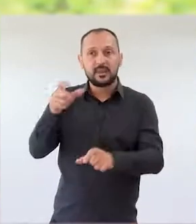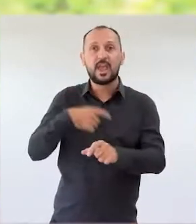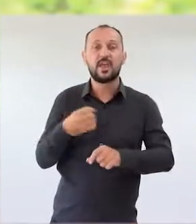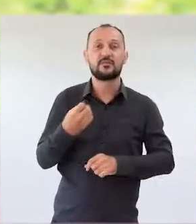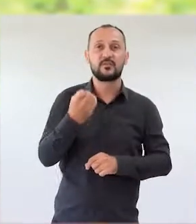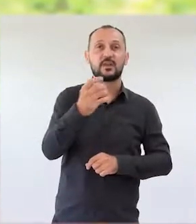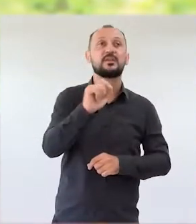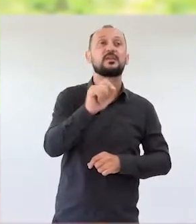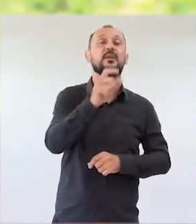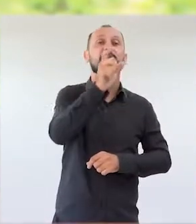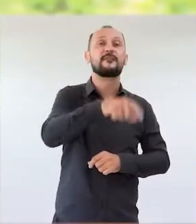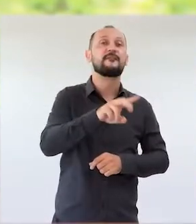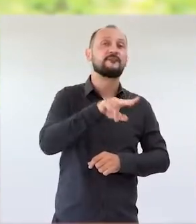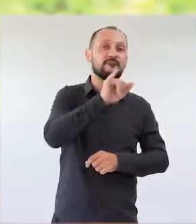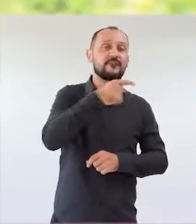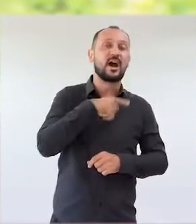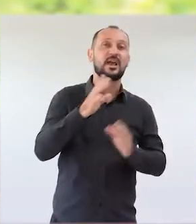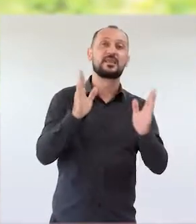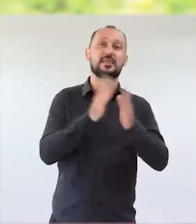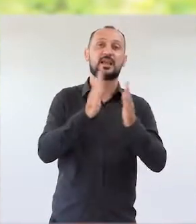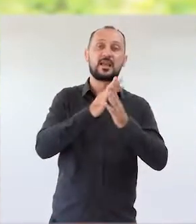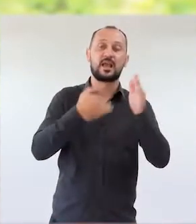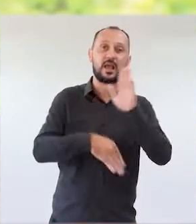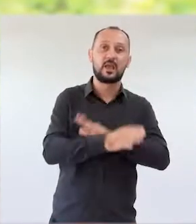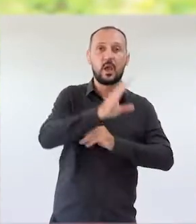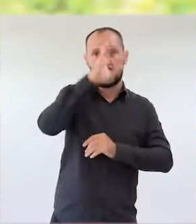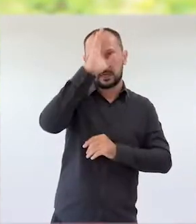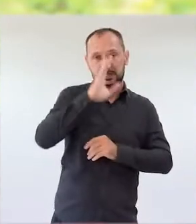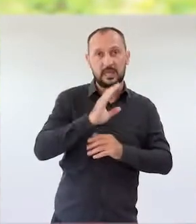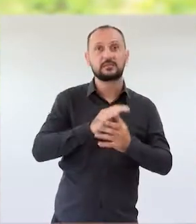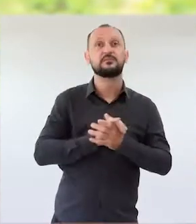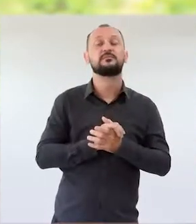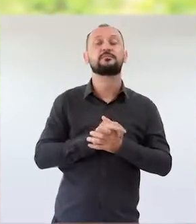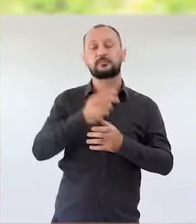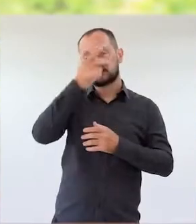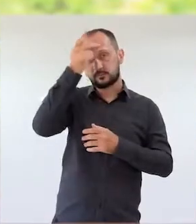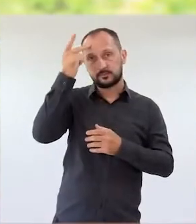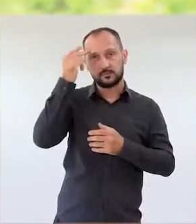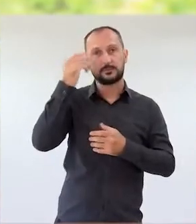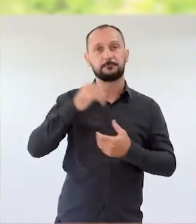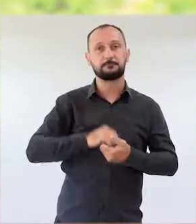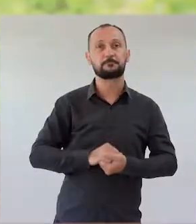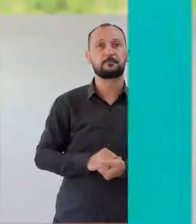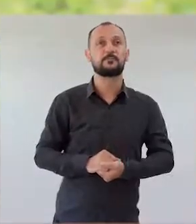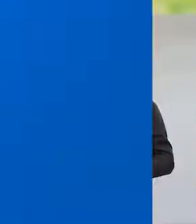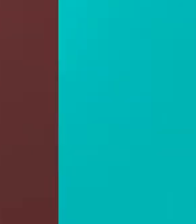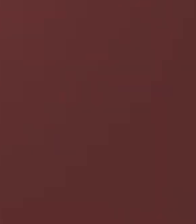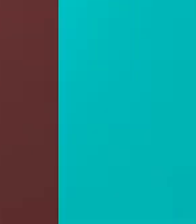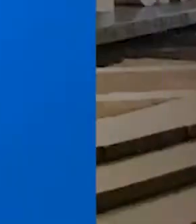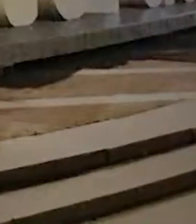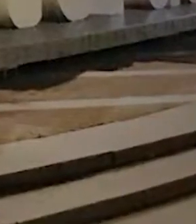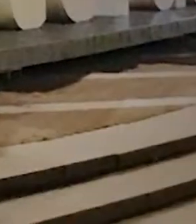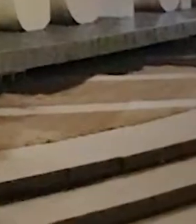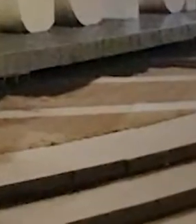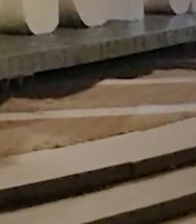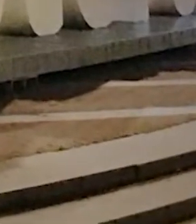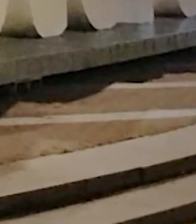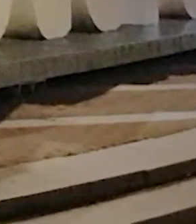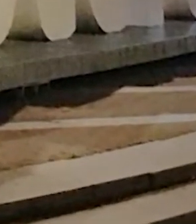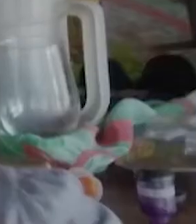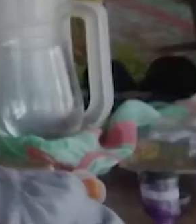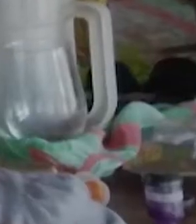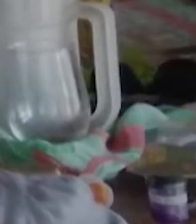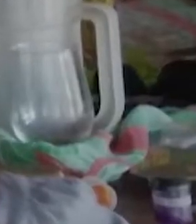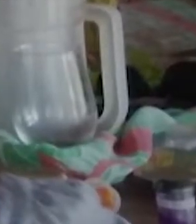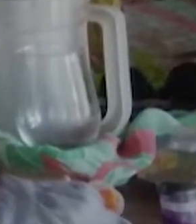quem pretende viajar e para quem vai hospedar gratuitamente esses viajantes.